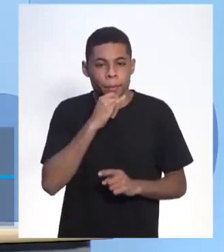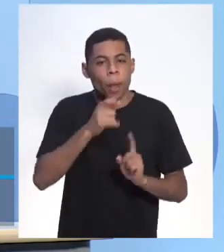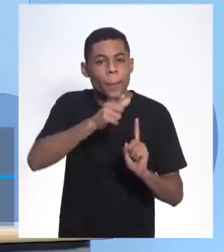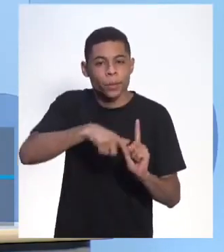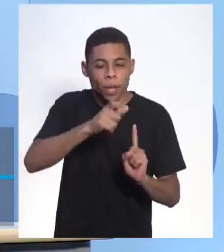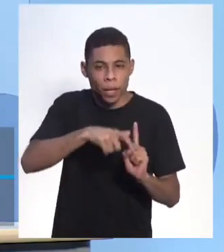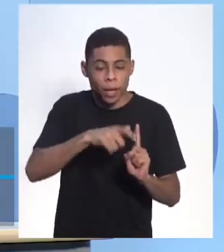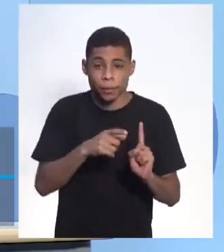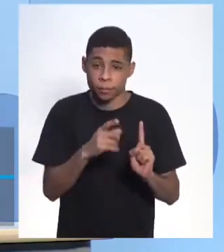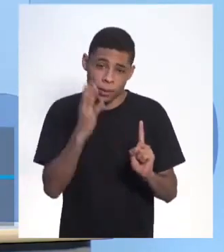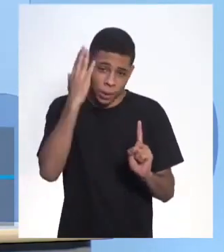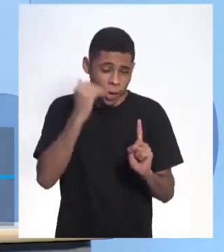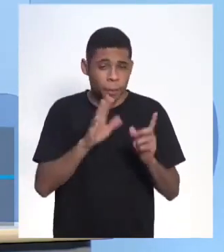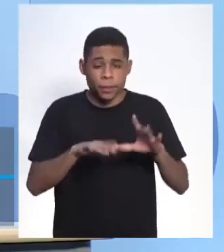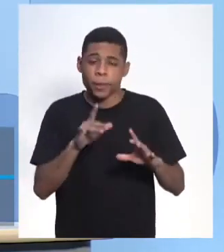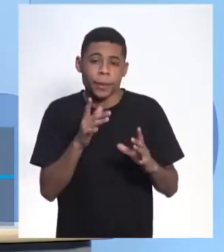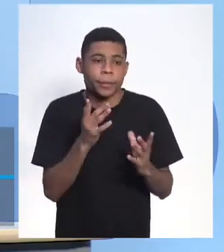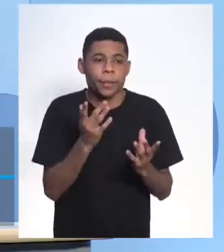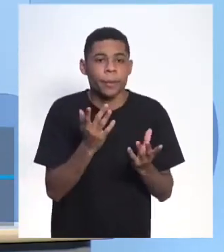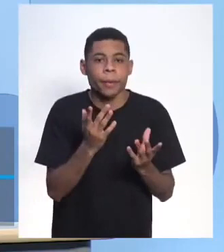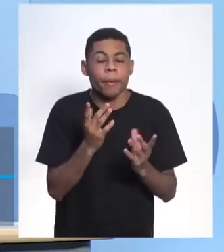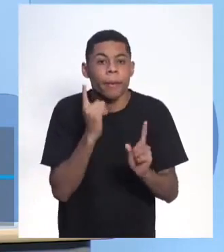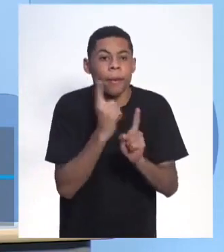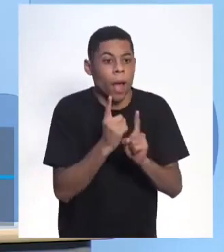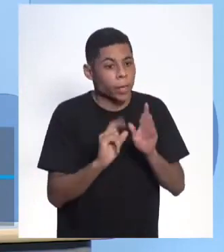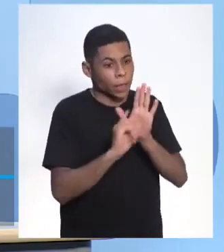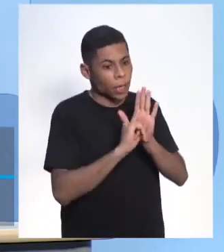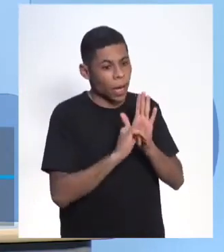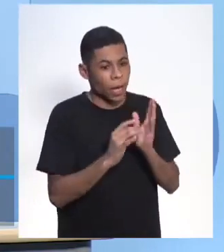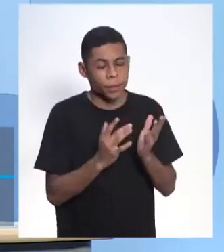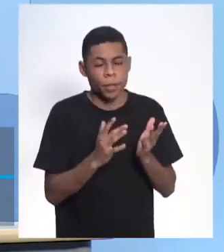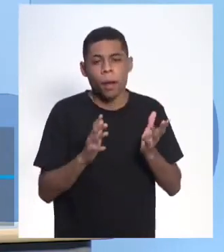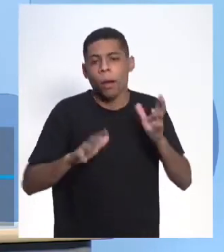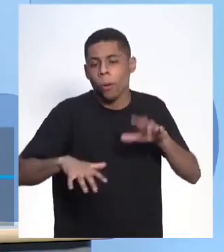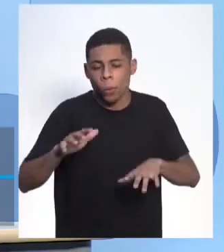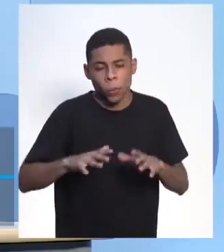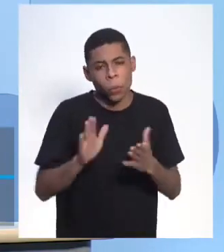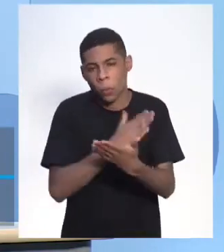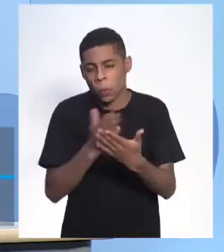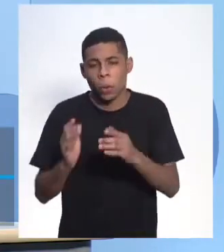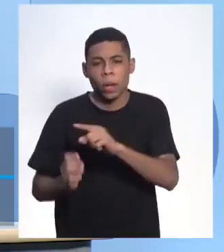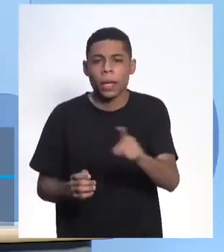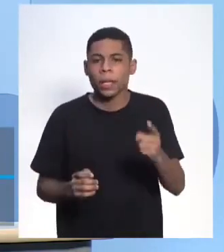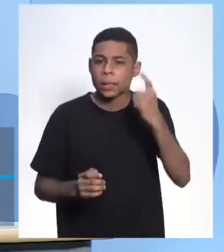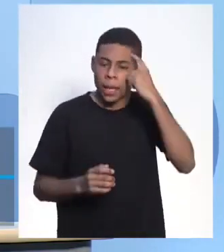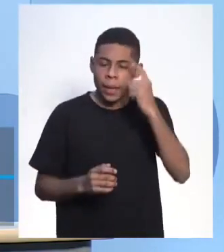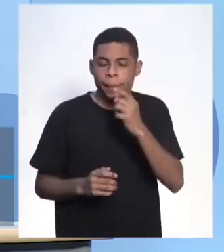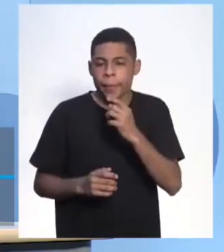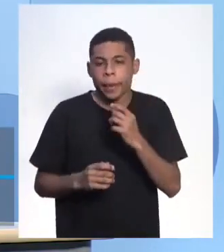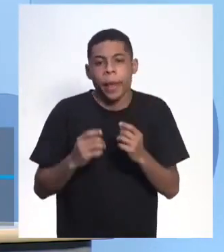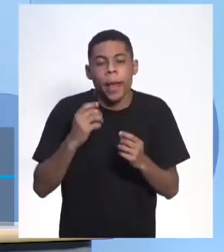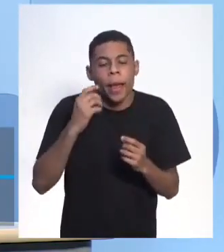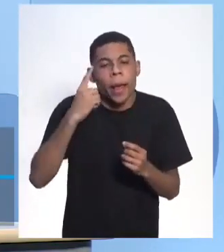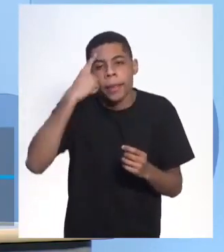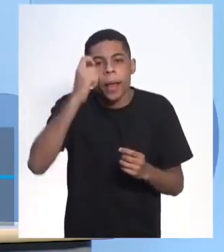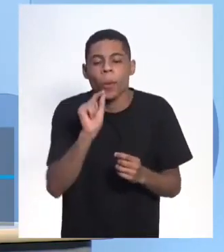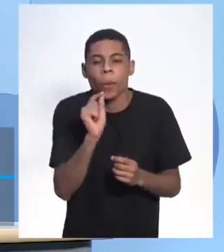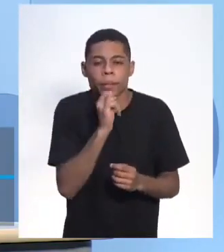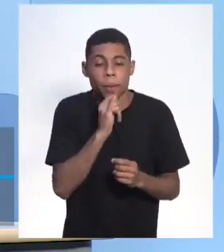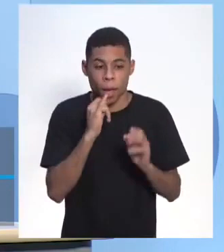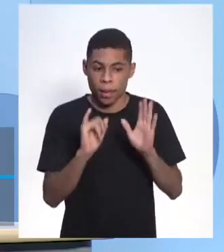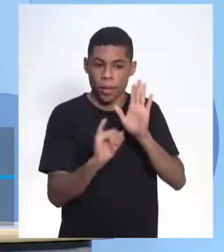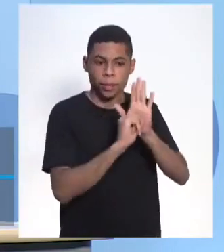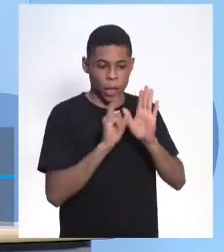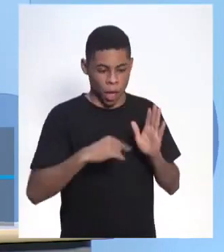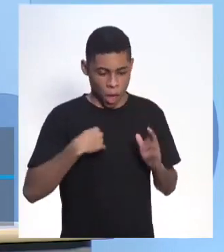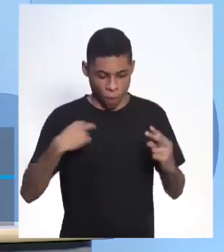você vai ver que a hora ele vai se esbarrar ali no conceito de identidade. Alguns, inclusive, levantam essa ideia de que a identidade é a forma como